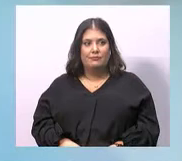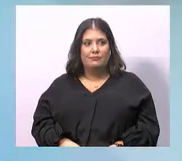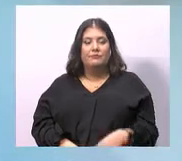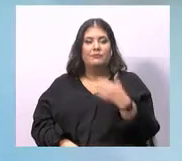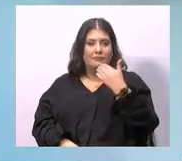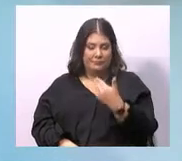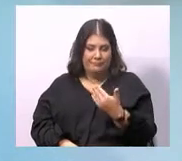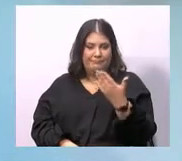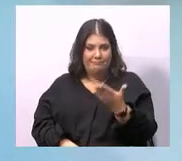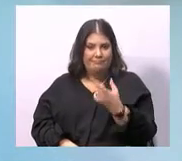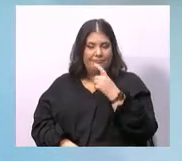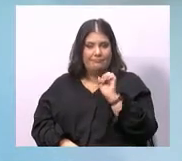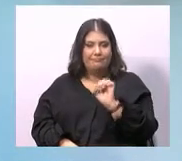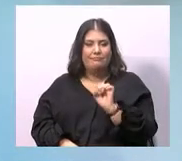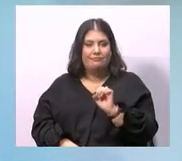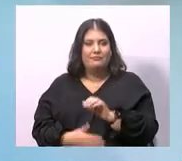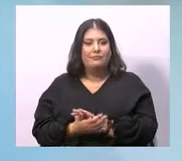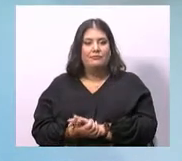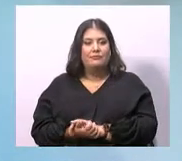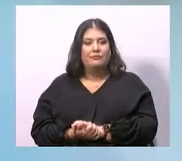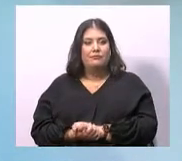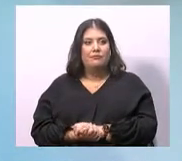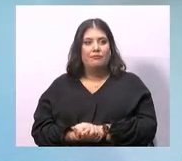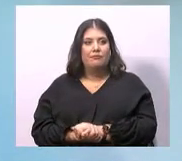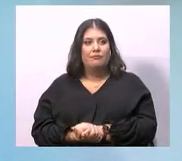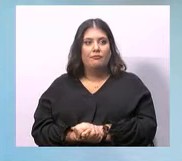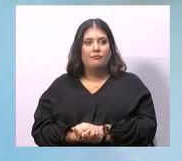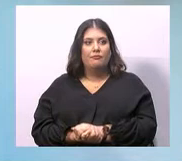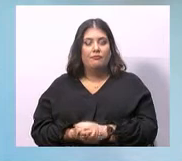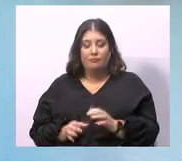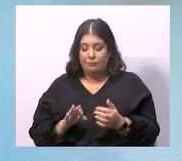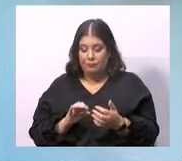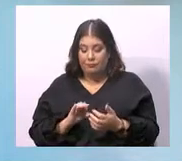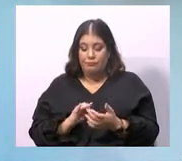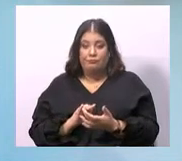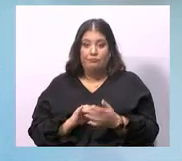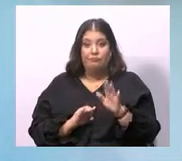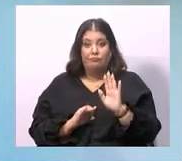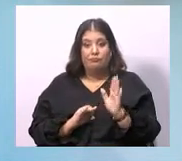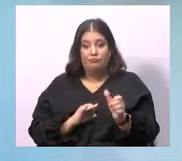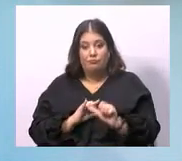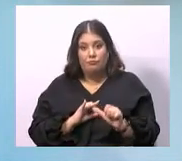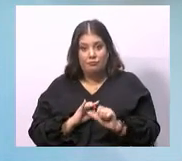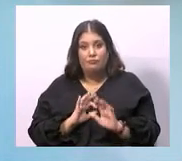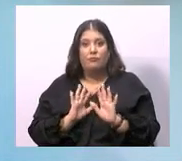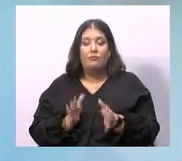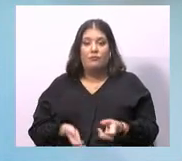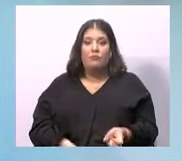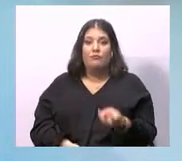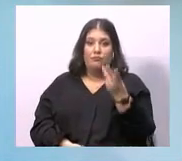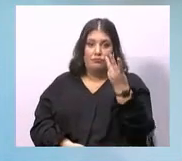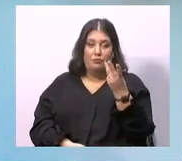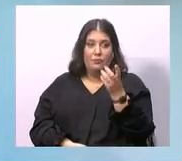Obrigado, Dona Fátima, pela sua questão. Já foi intervida 3 vezes. Poderia ter